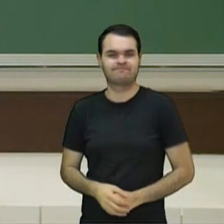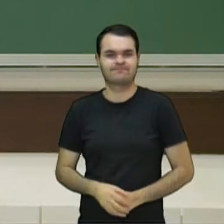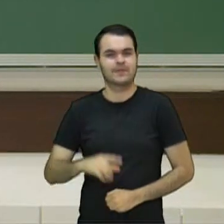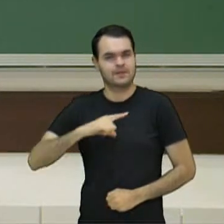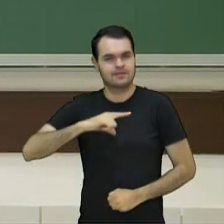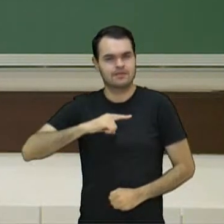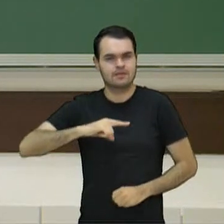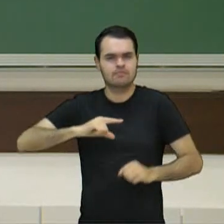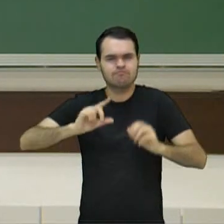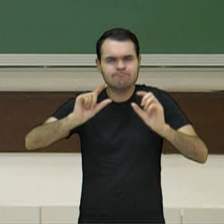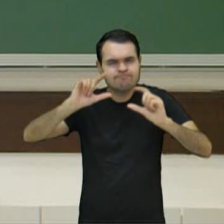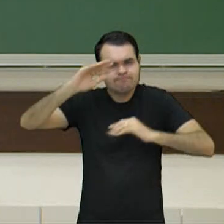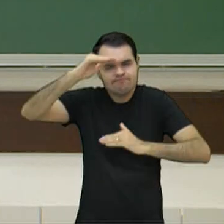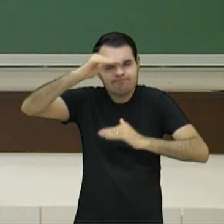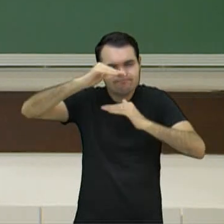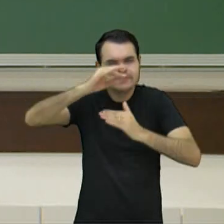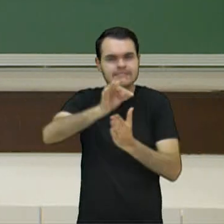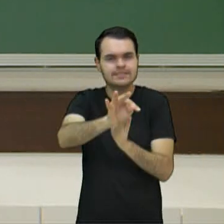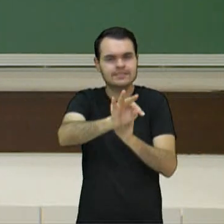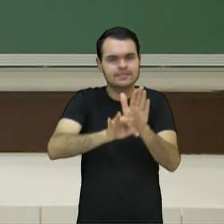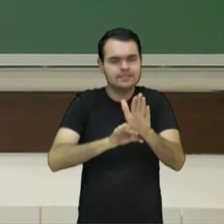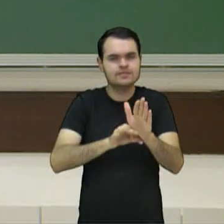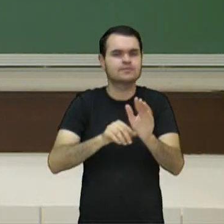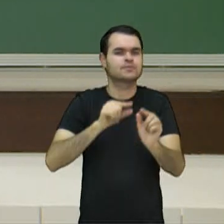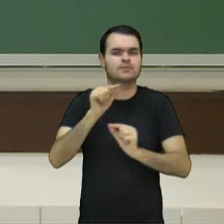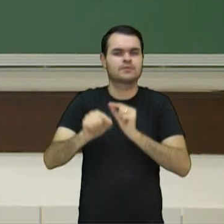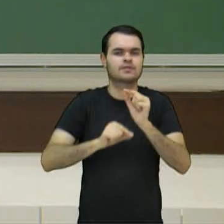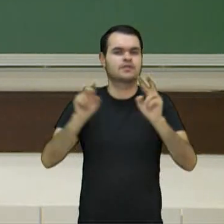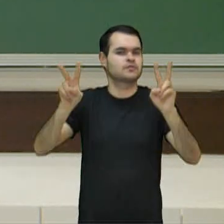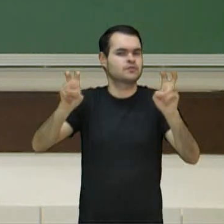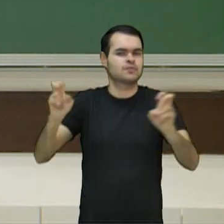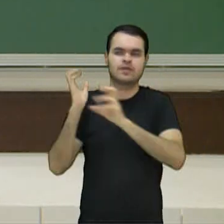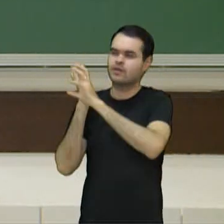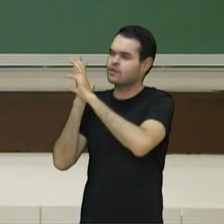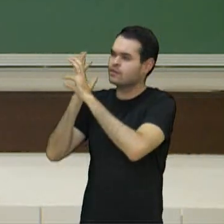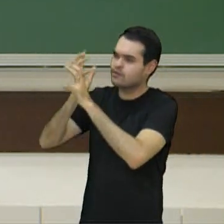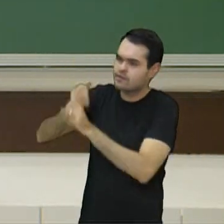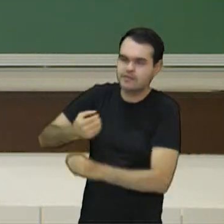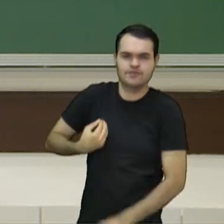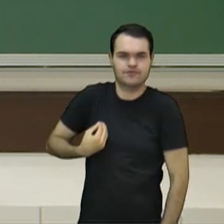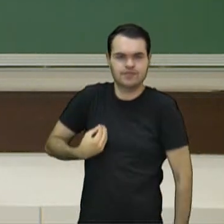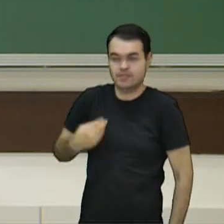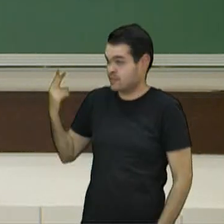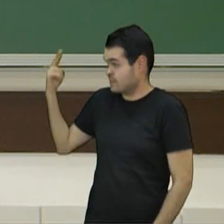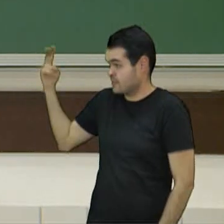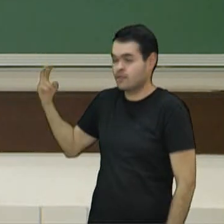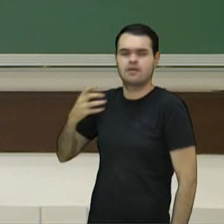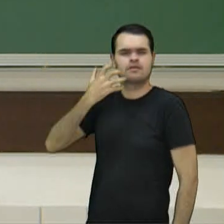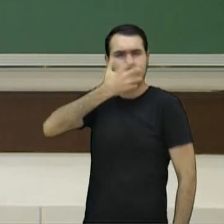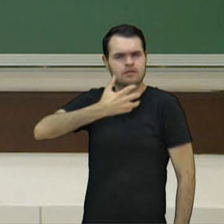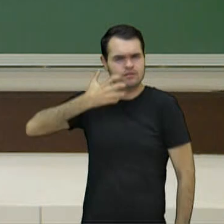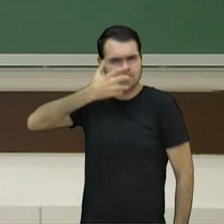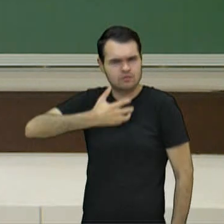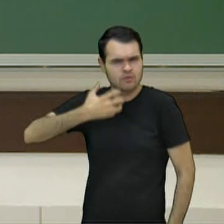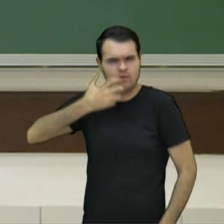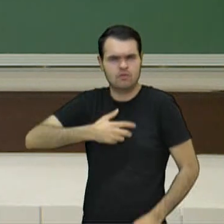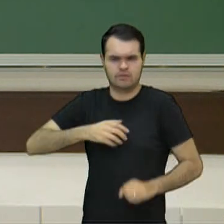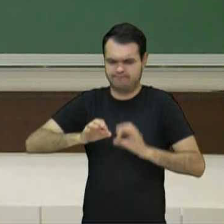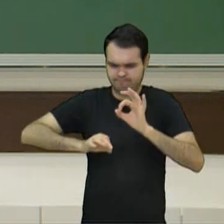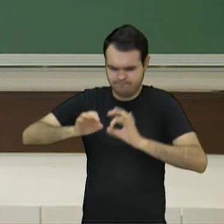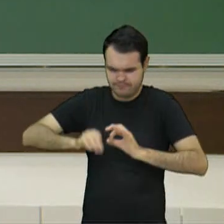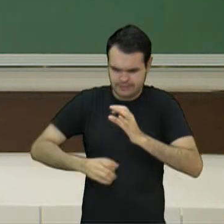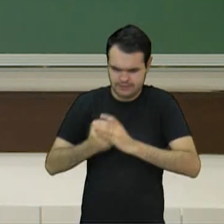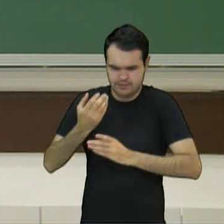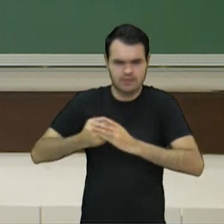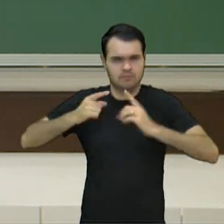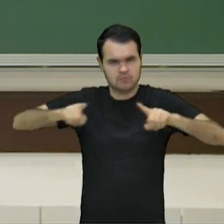um pequeno fragmento aqui sobre a história da cantora, compositora, atriz e várias outras